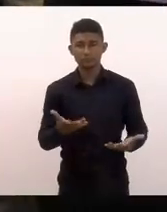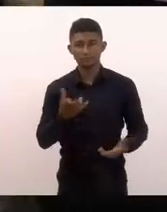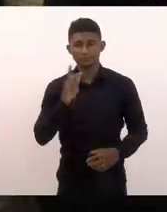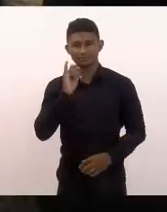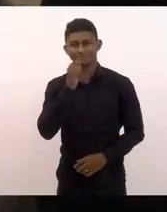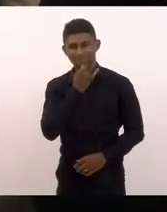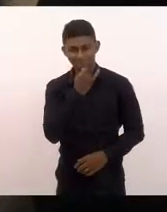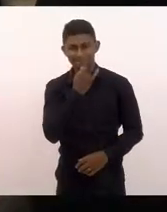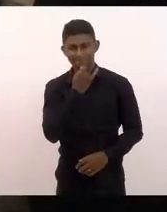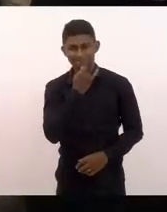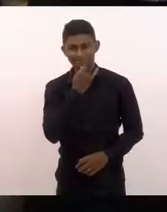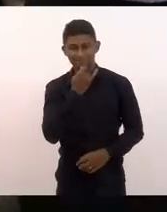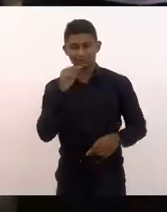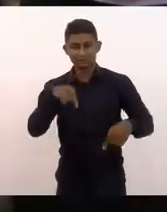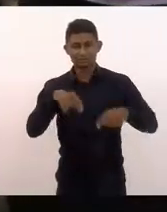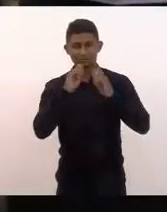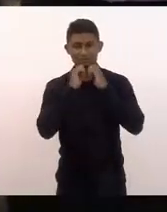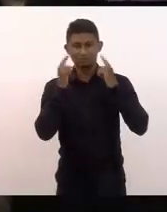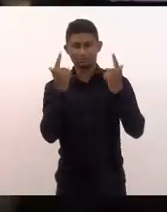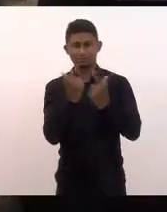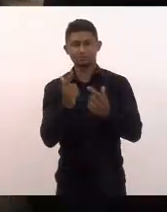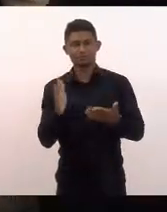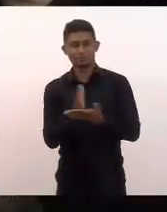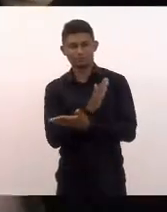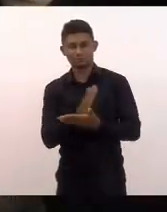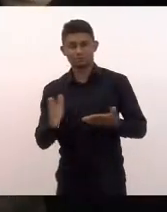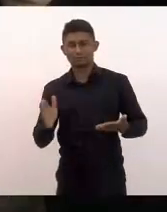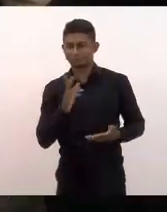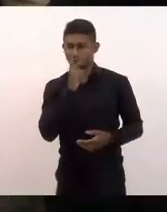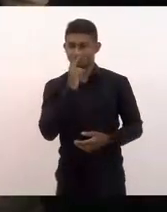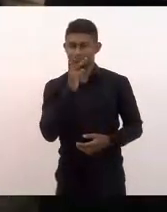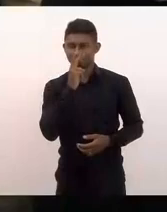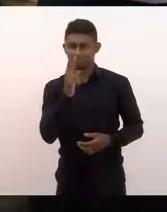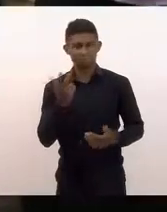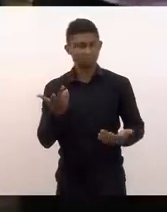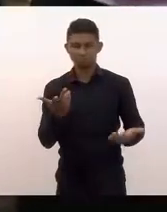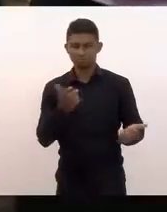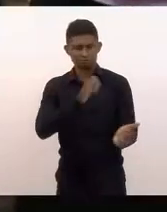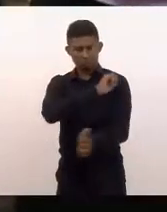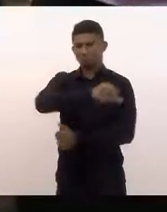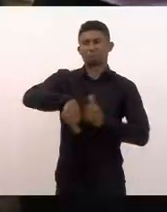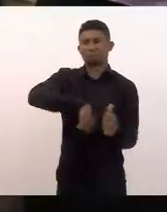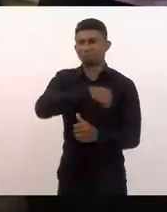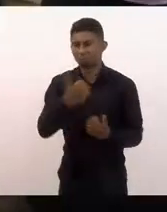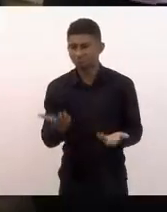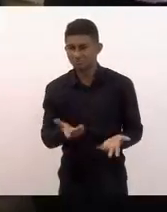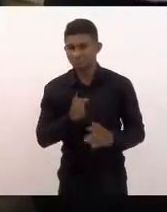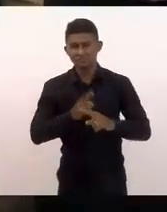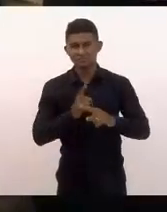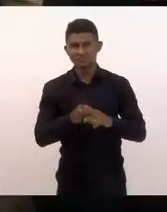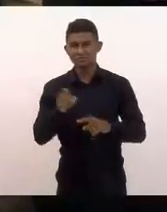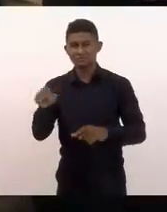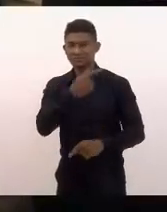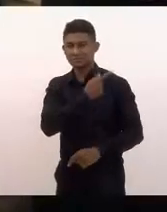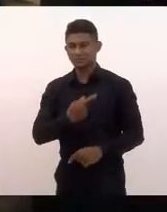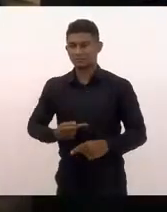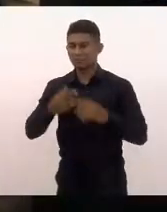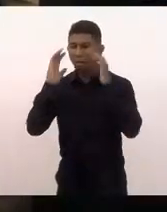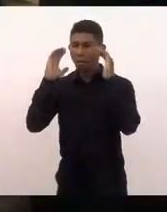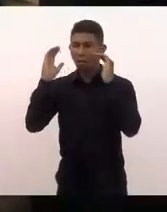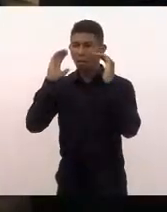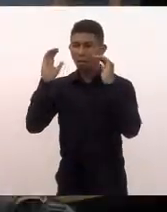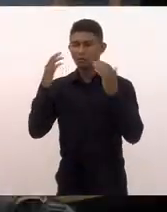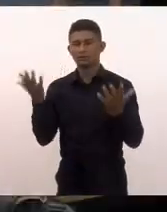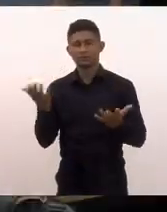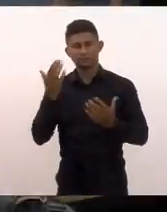infelizmente, parte do parlamento se trocou, se vendeu e se mostrou subserviente ao então governador Cláudio Castro.